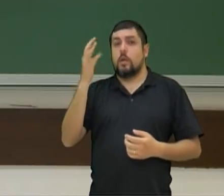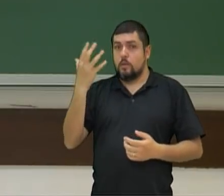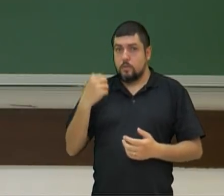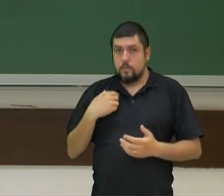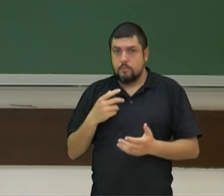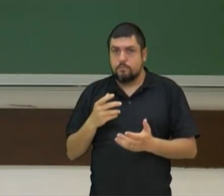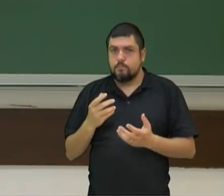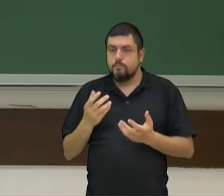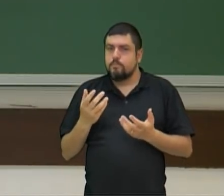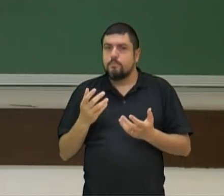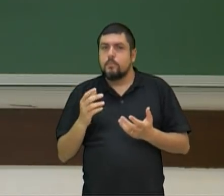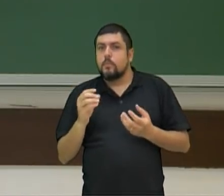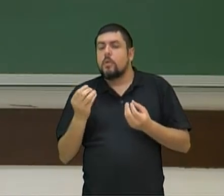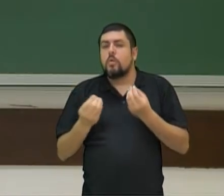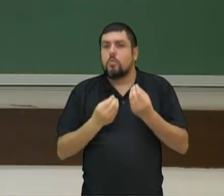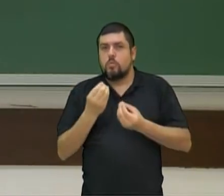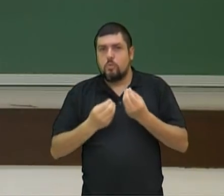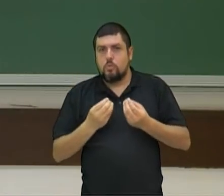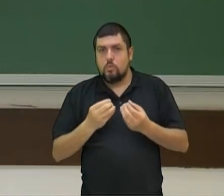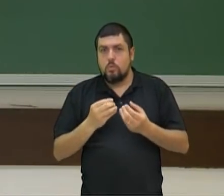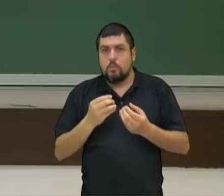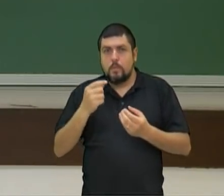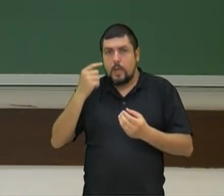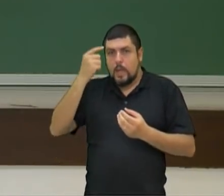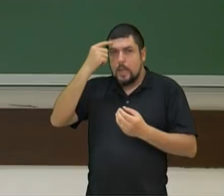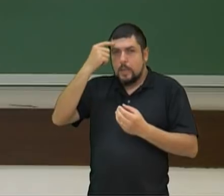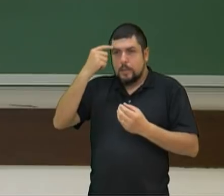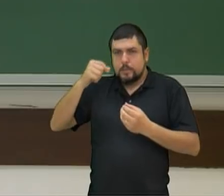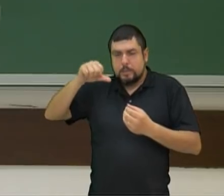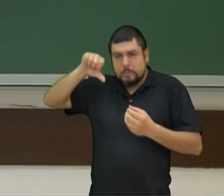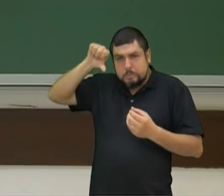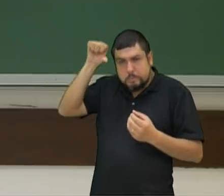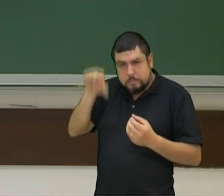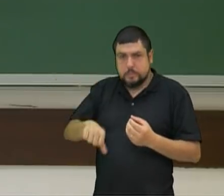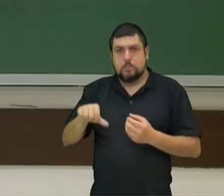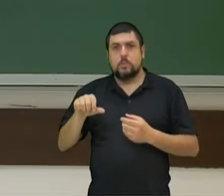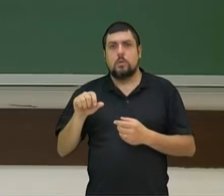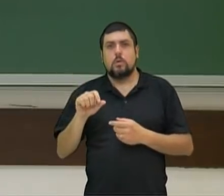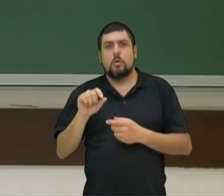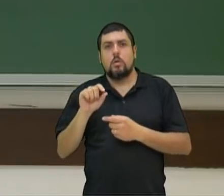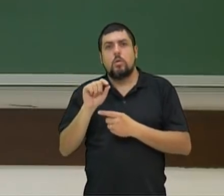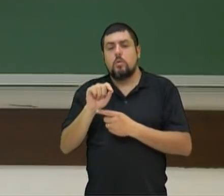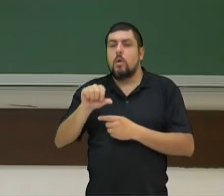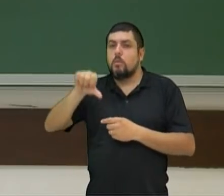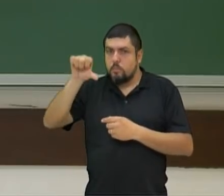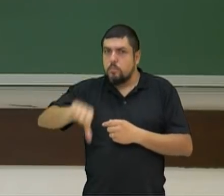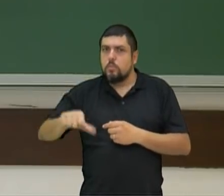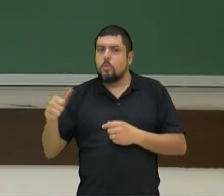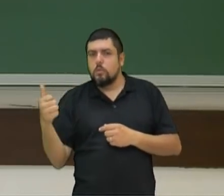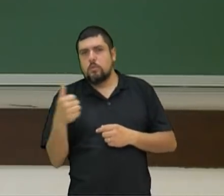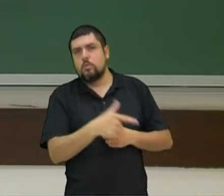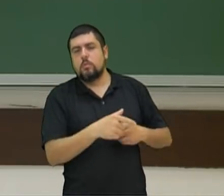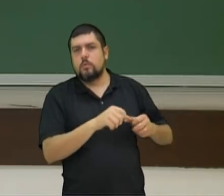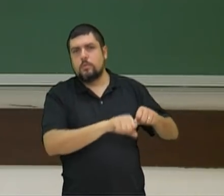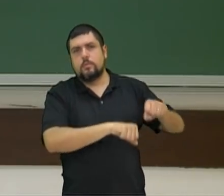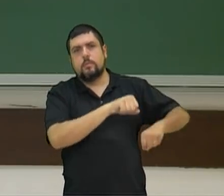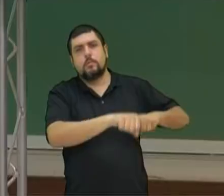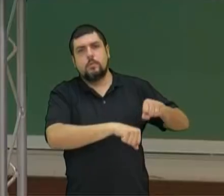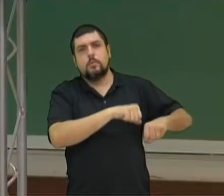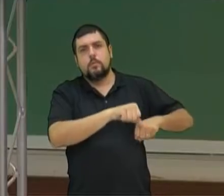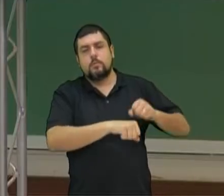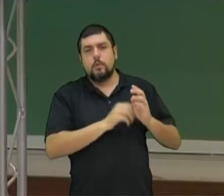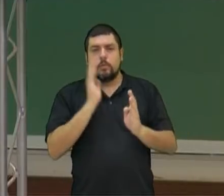assim, o efeito, né, o prejudicar é muito maior que o exemplo da bicicleta, por causa da velocidade,